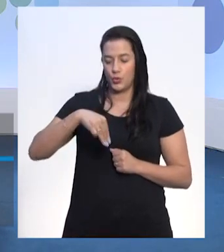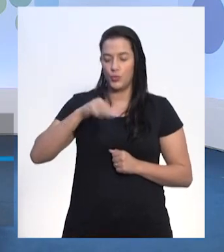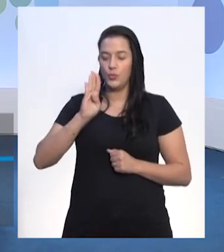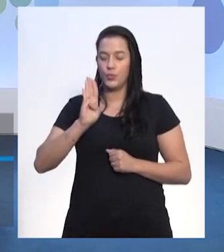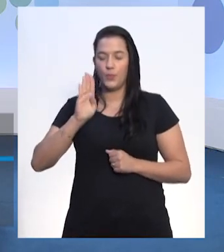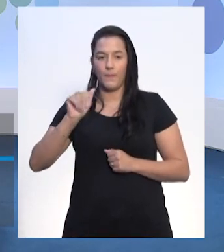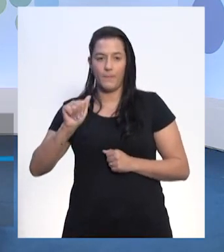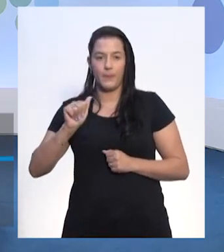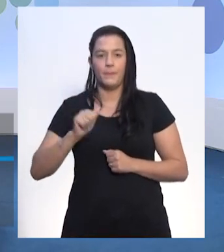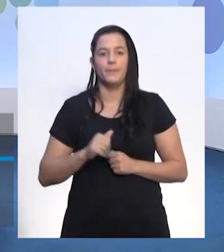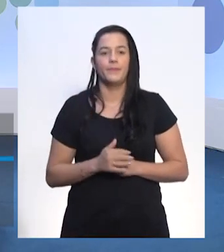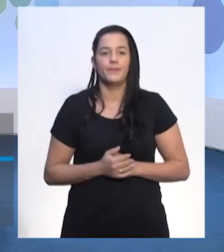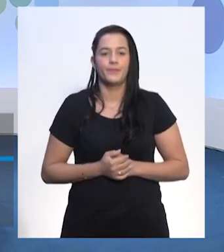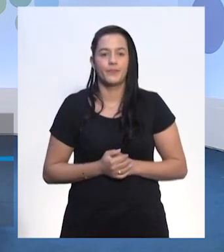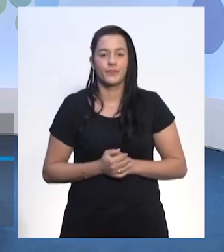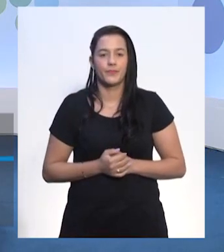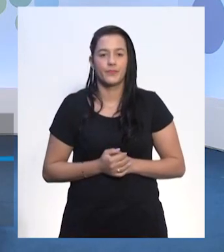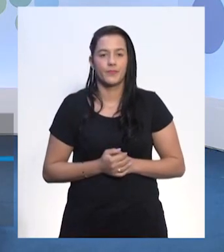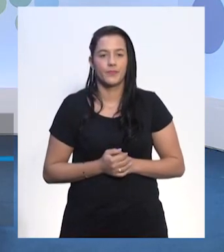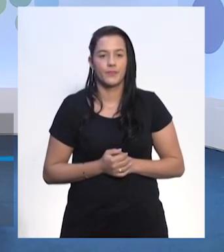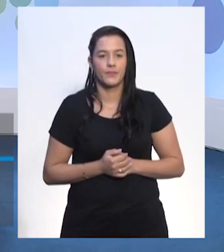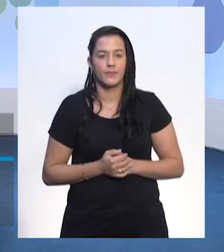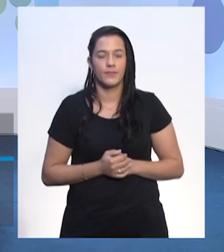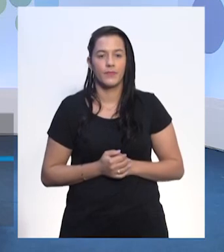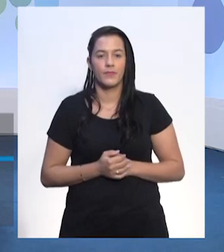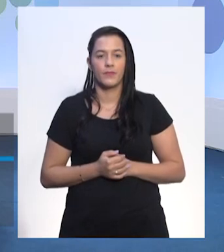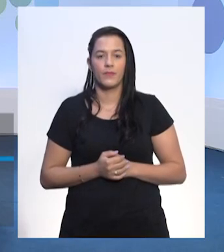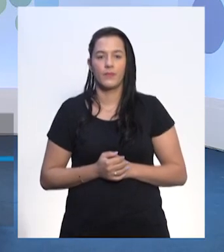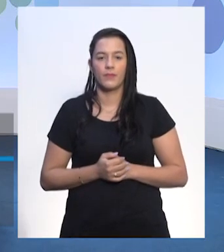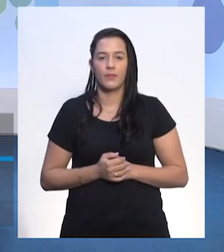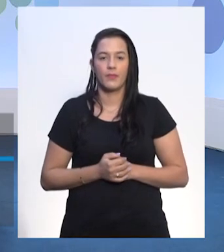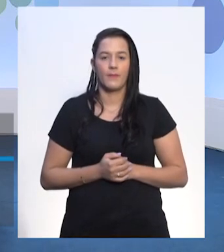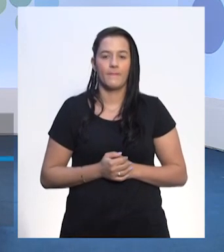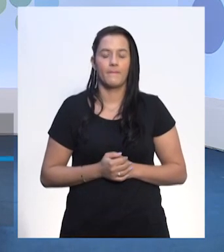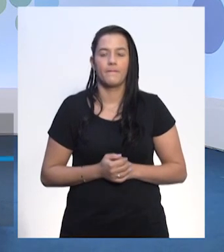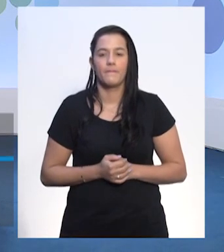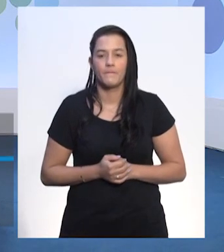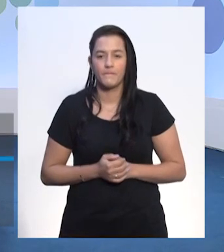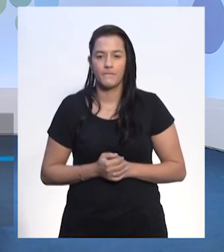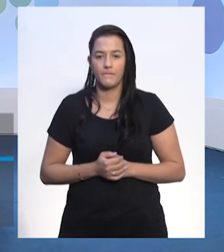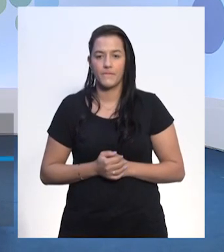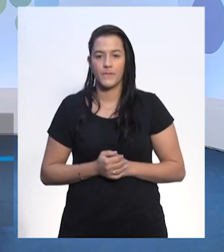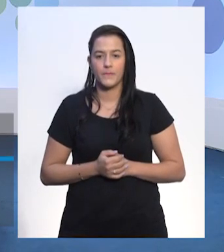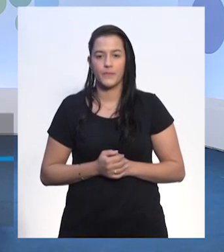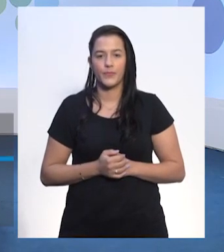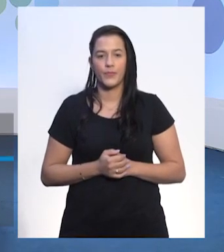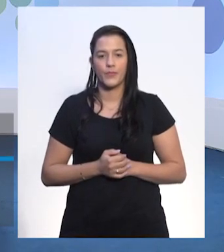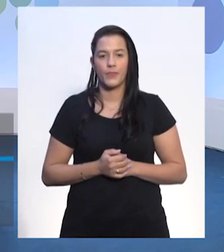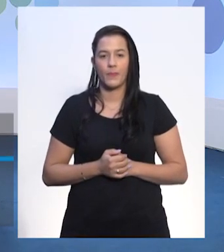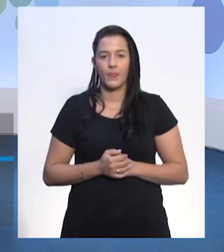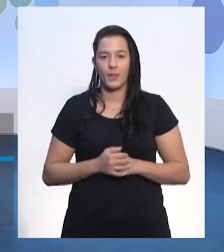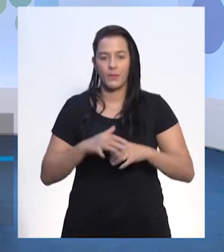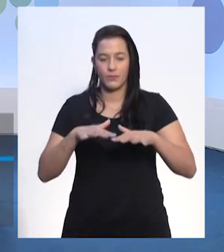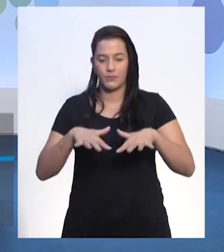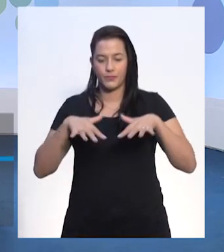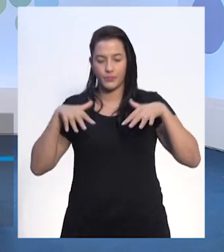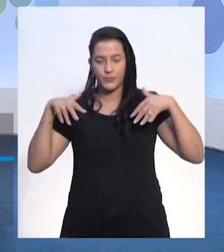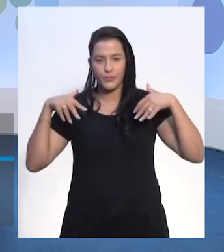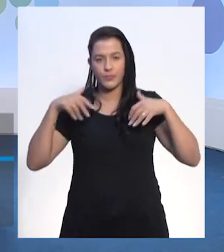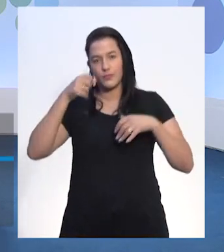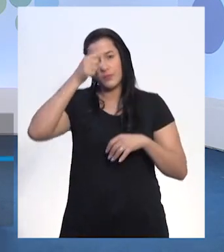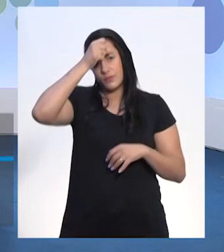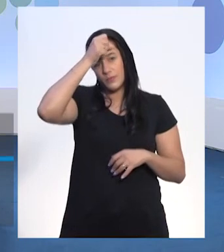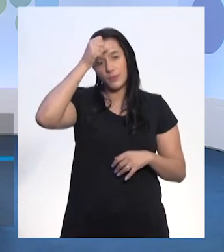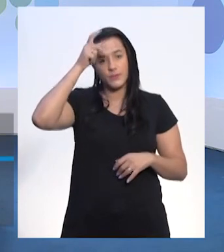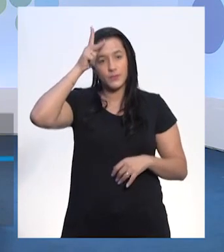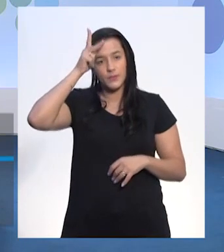pratica, ela faz essa modalidade, né? Zumba. no ginásio de esportes da prefeitura.